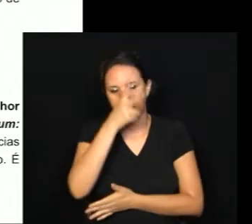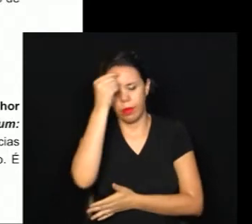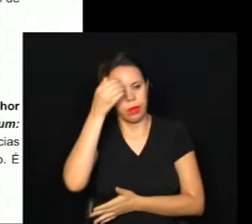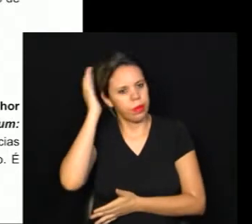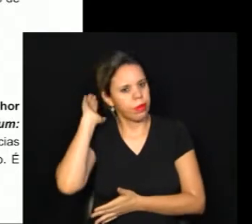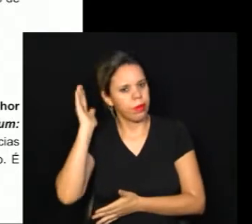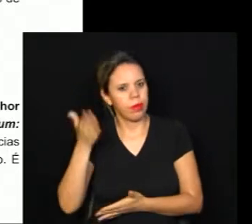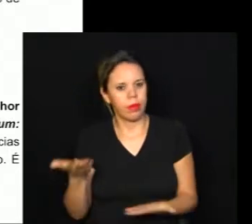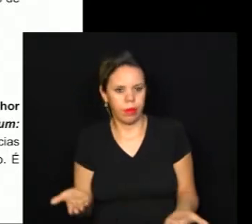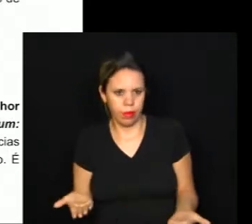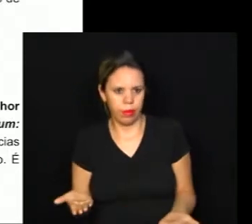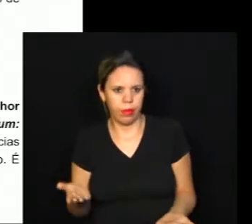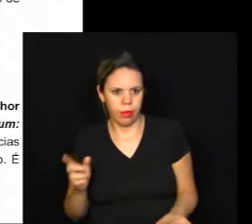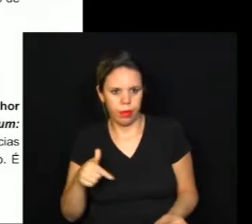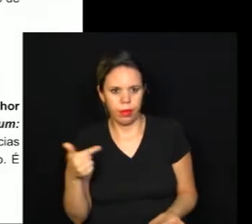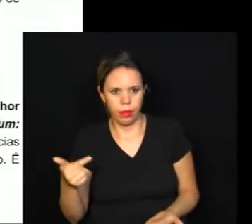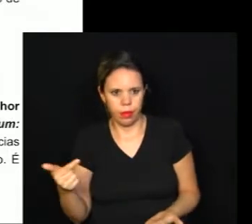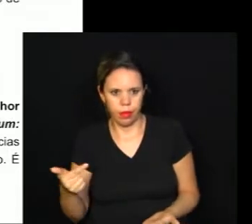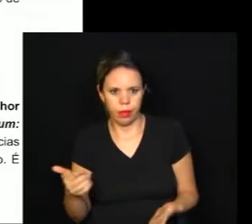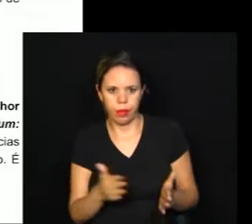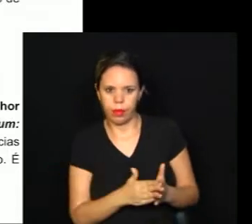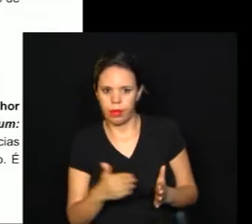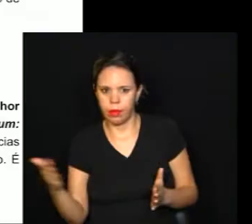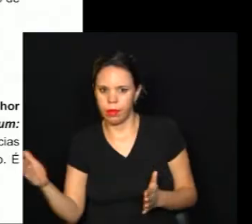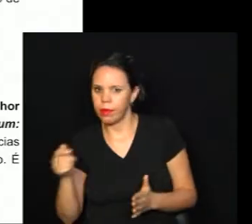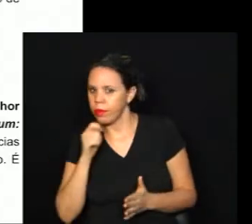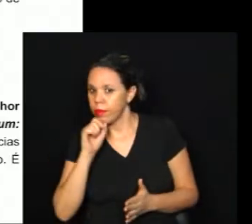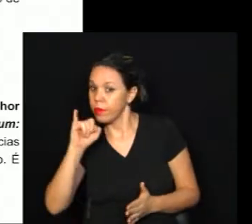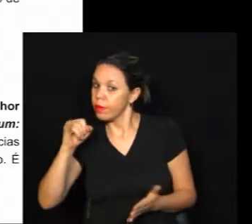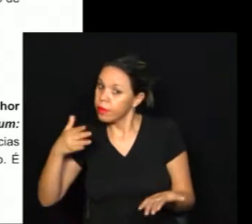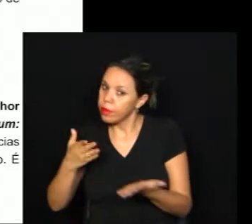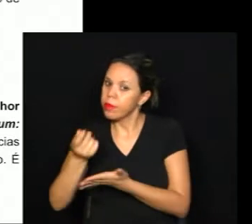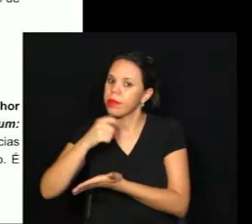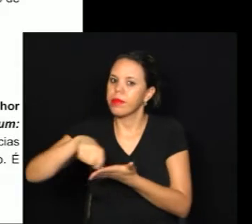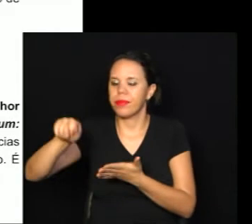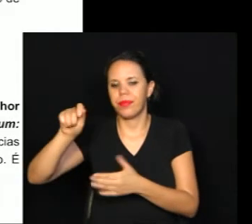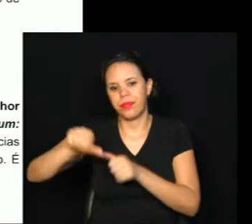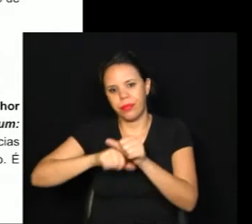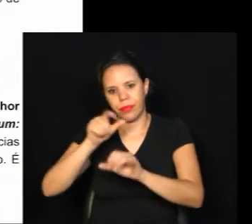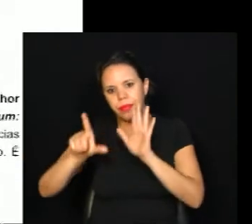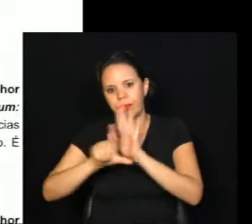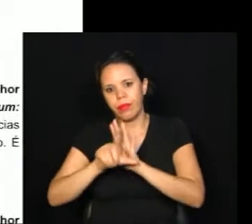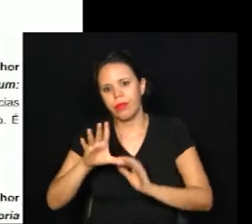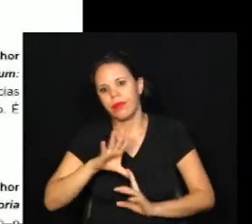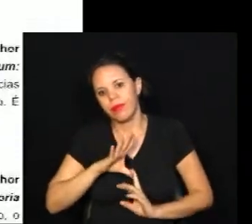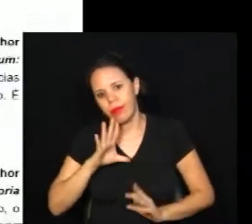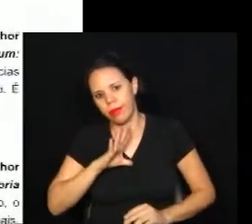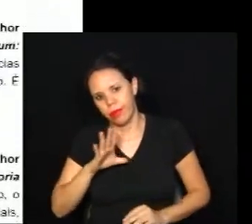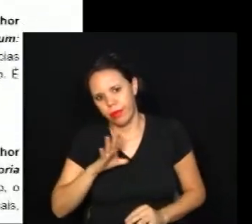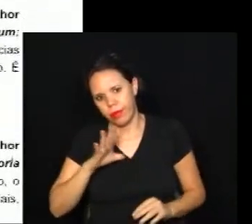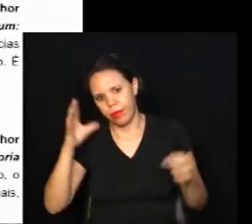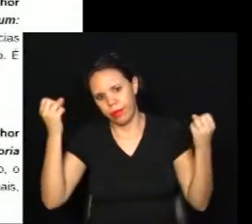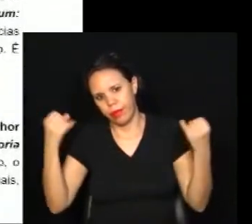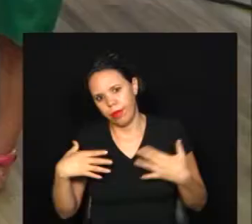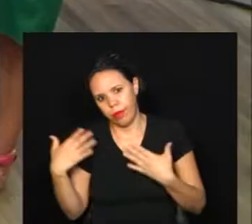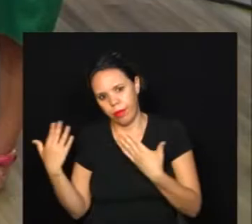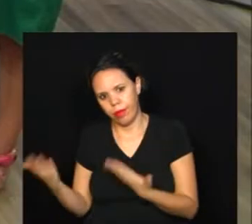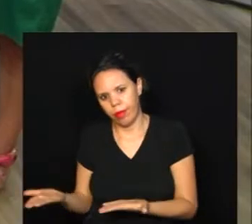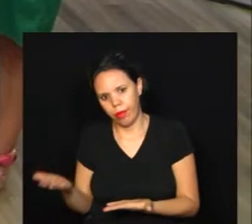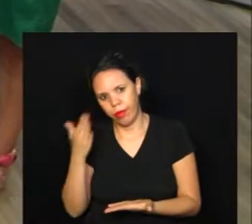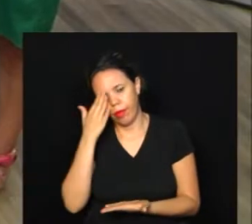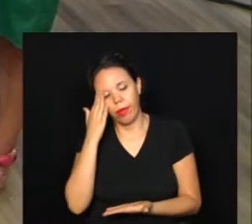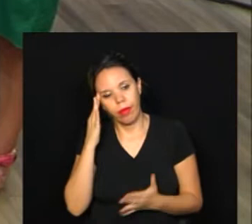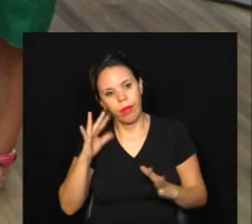prefeito. Exatamente. Tá? Que é uma segunda fase e aí, se for sancionado, vira lei na nossa cidade. Então, explicado aí como é que